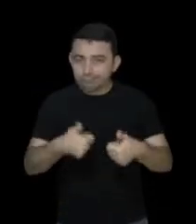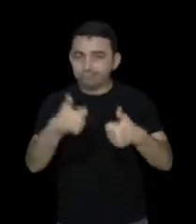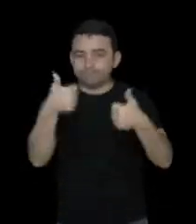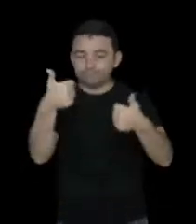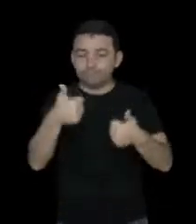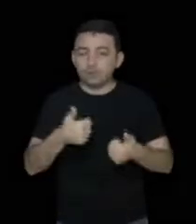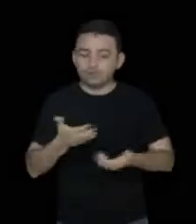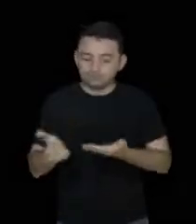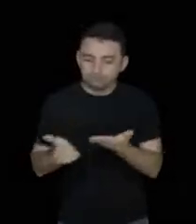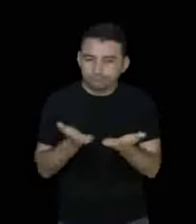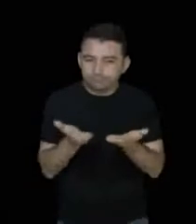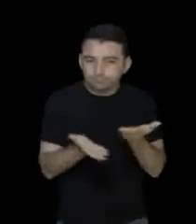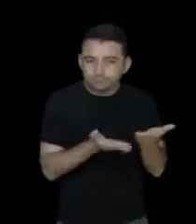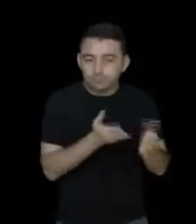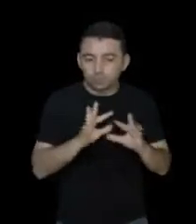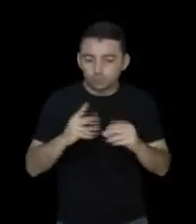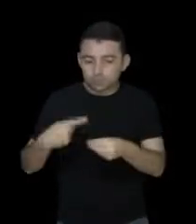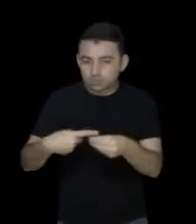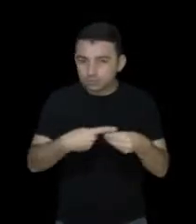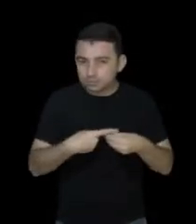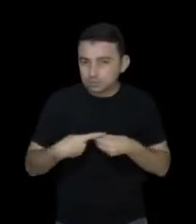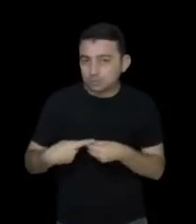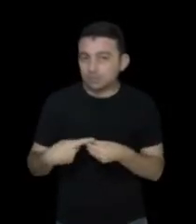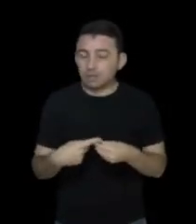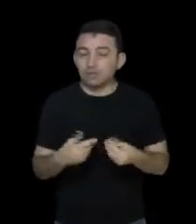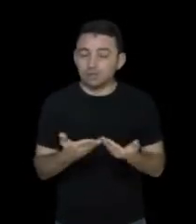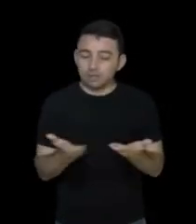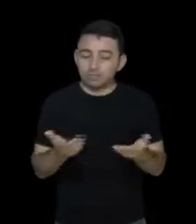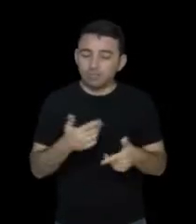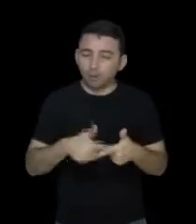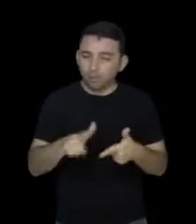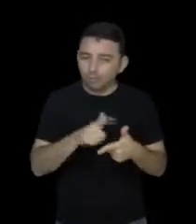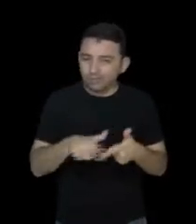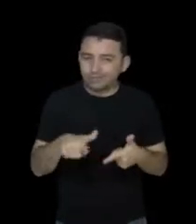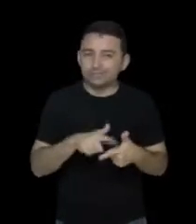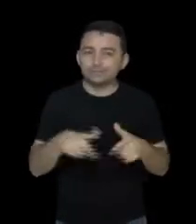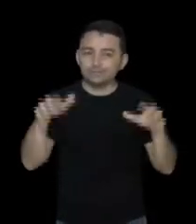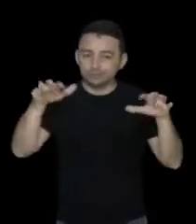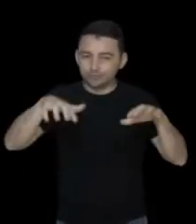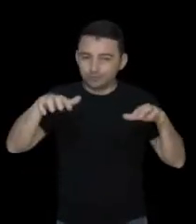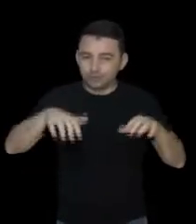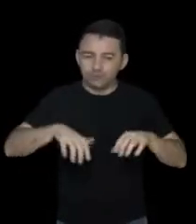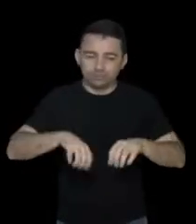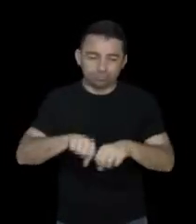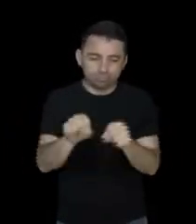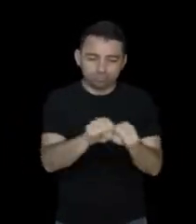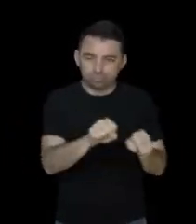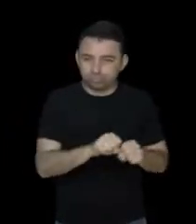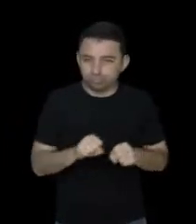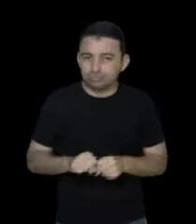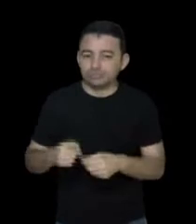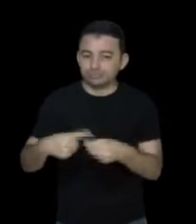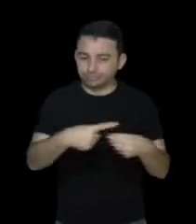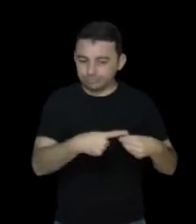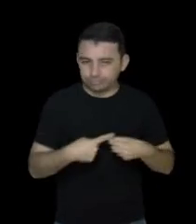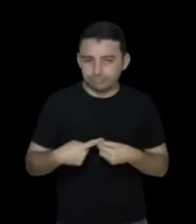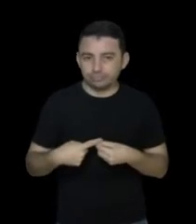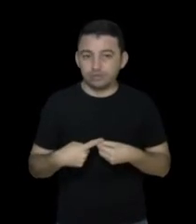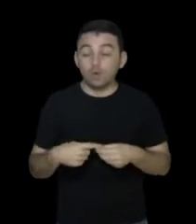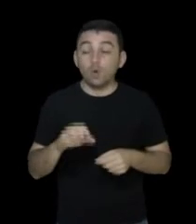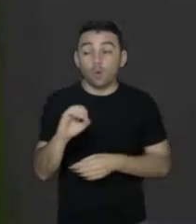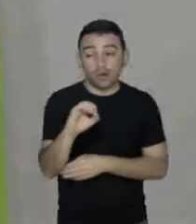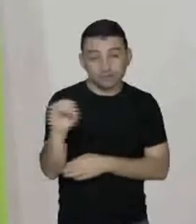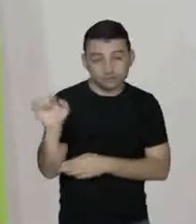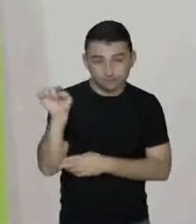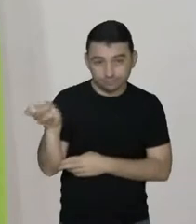atender os municípios que estão afetados pelas chuvas que devastaram alguns municípios do Oeste de Santa